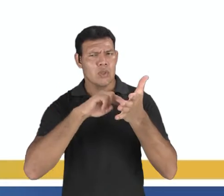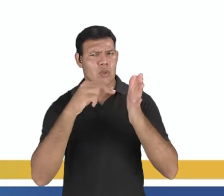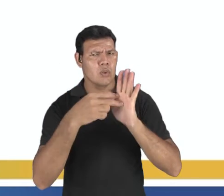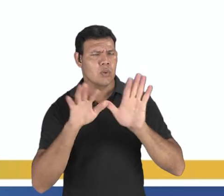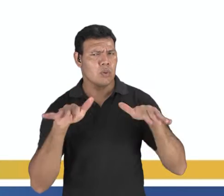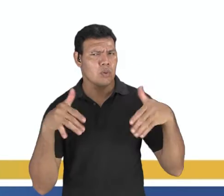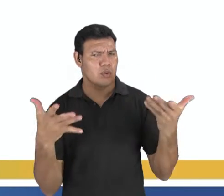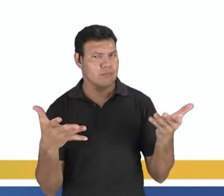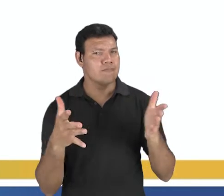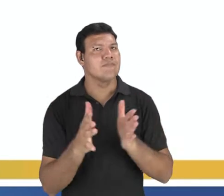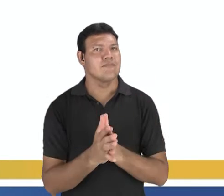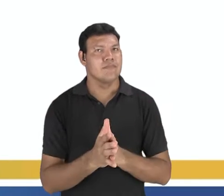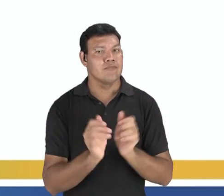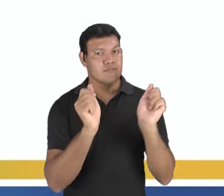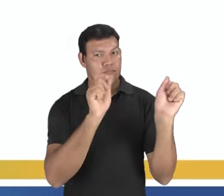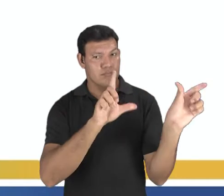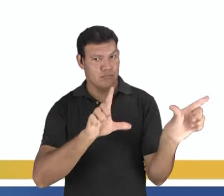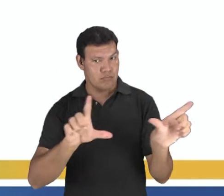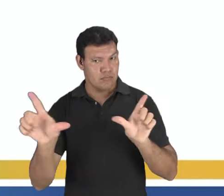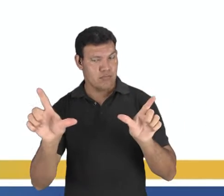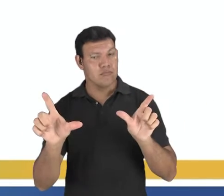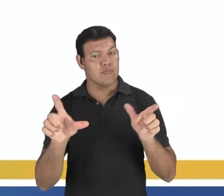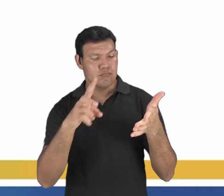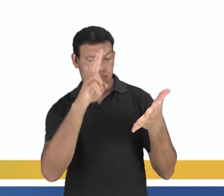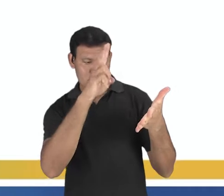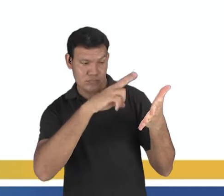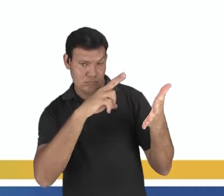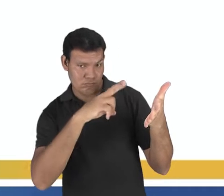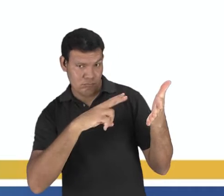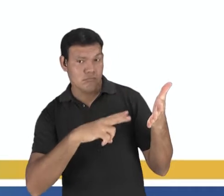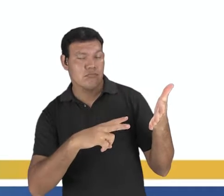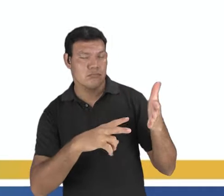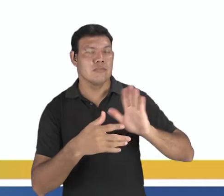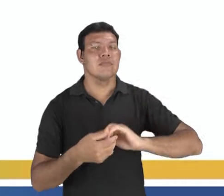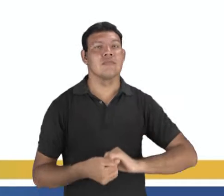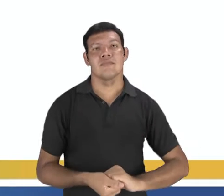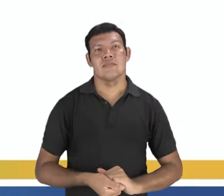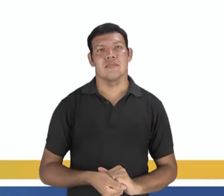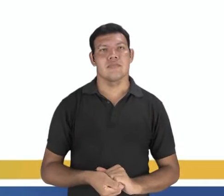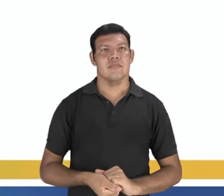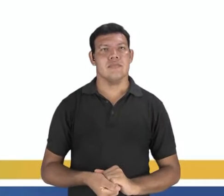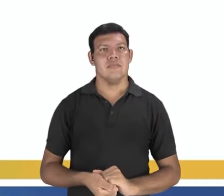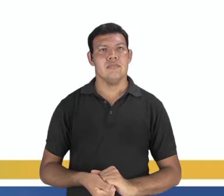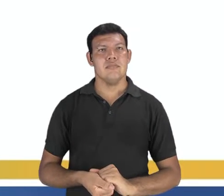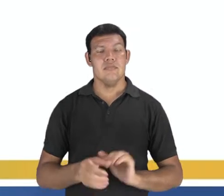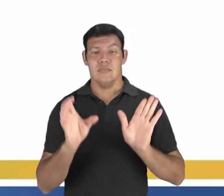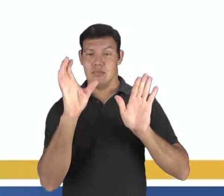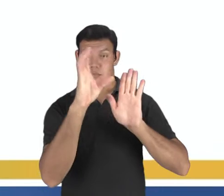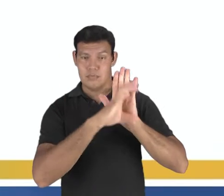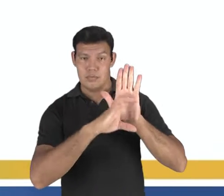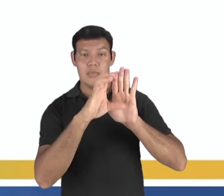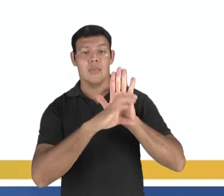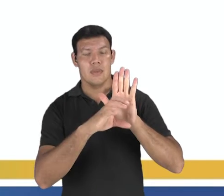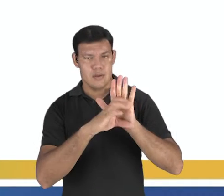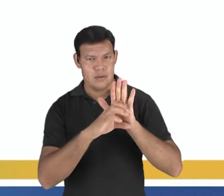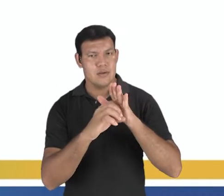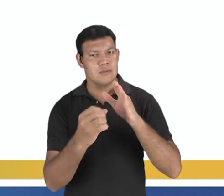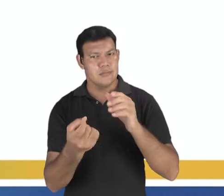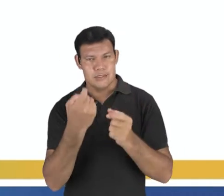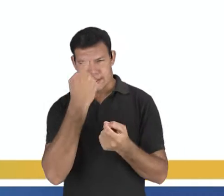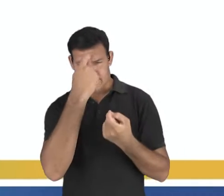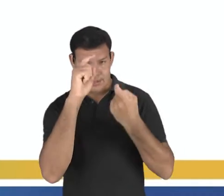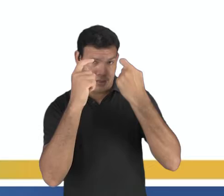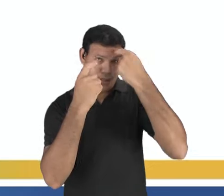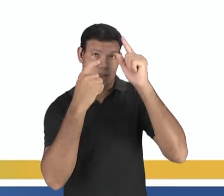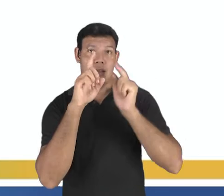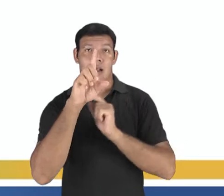resposta. Acompanhem com bastante atenção a leitura junto comigo. O conceito desenvolvido por Adorno